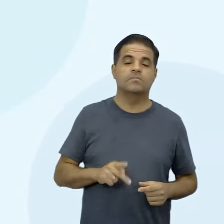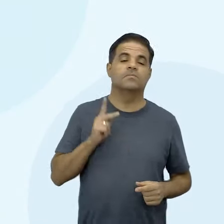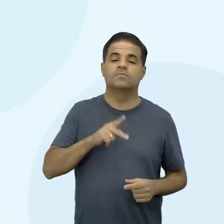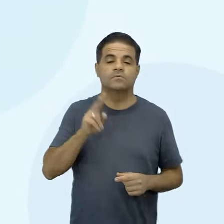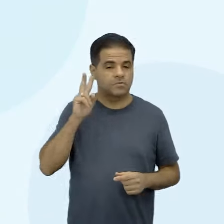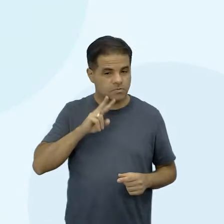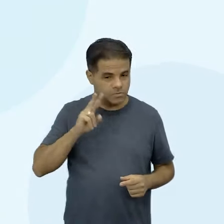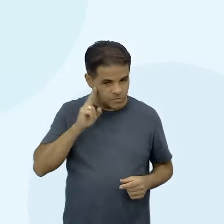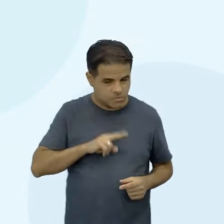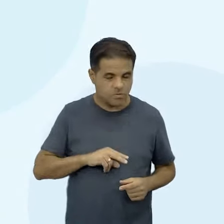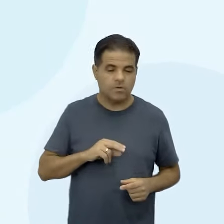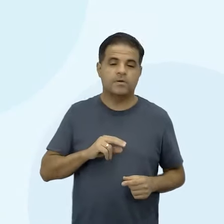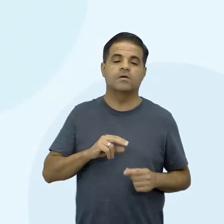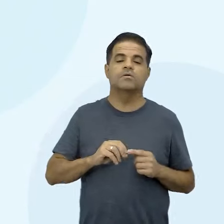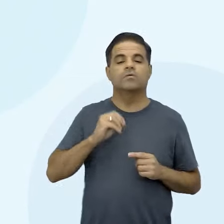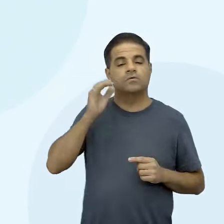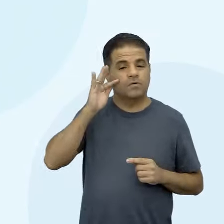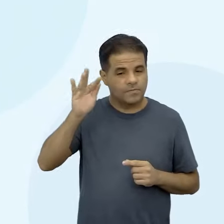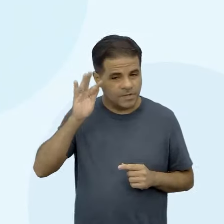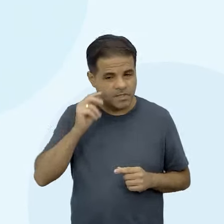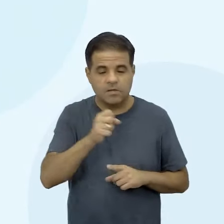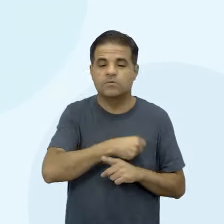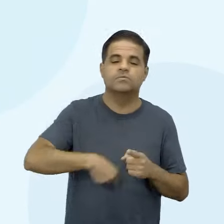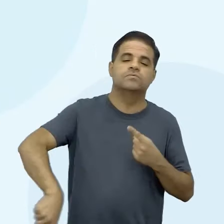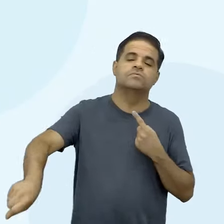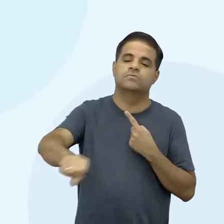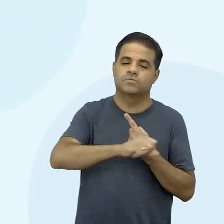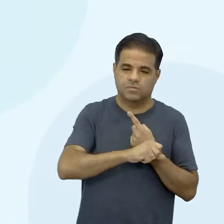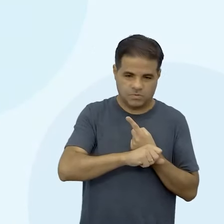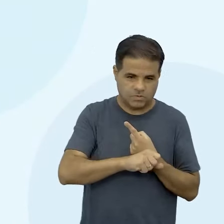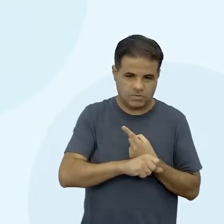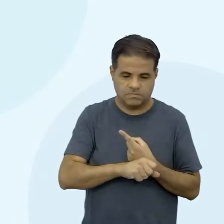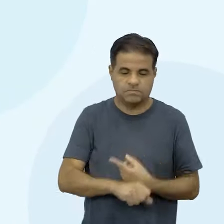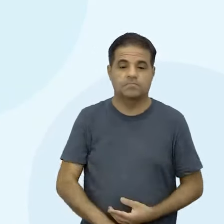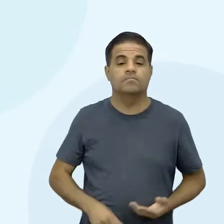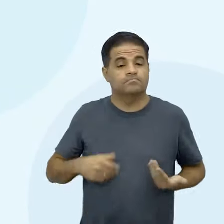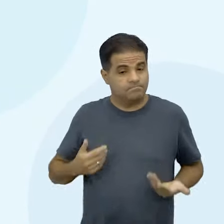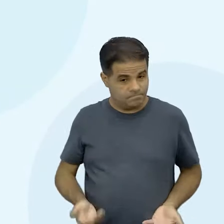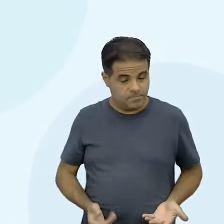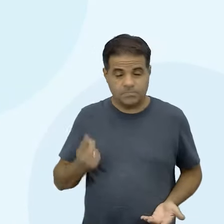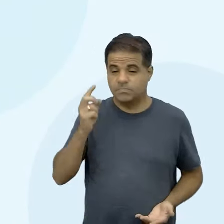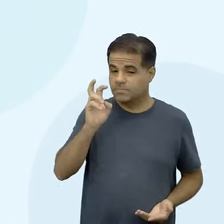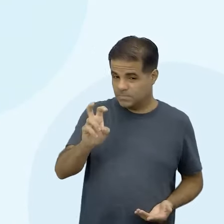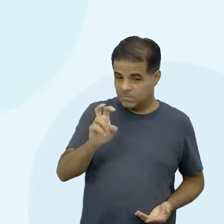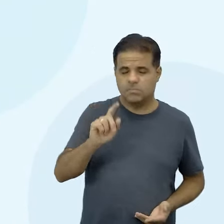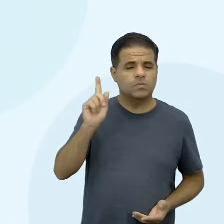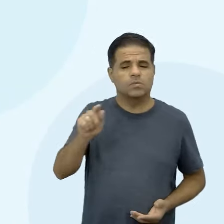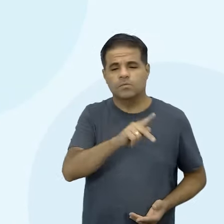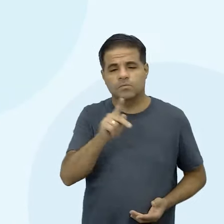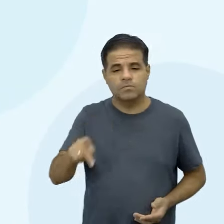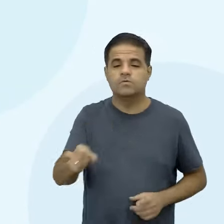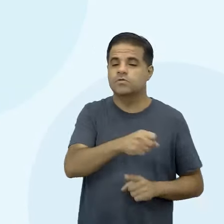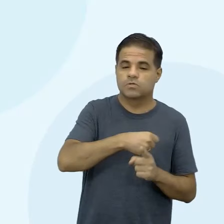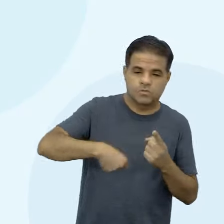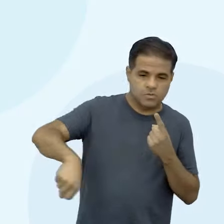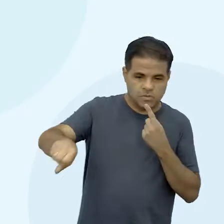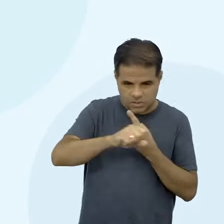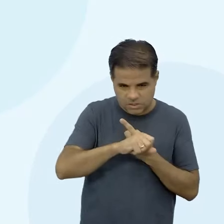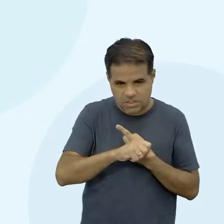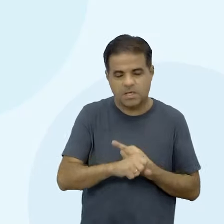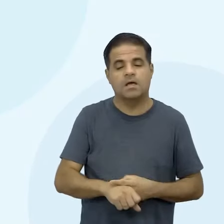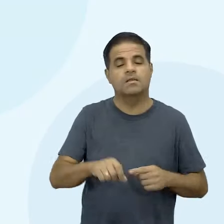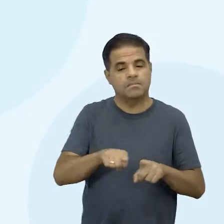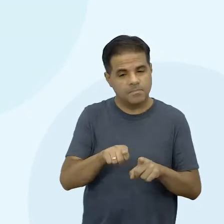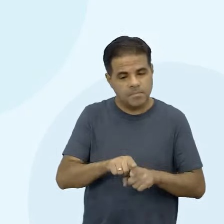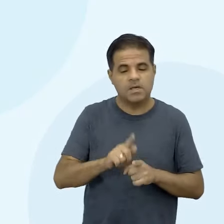4, professores de história, filosofia ou sociologia. E o componente 5, professores de